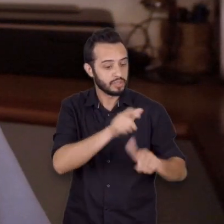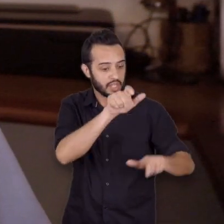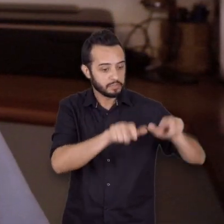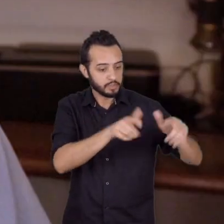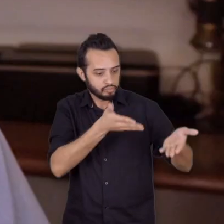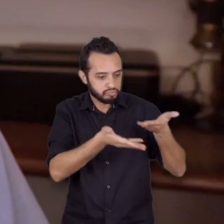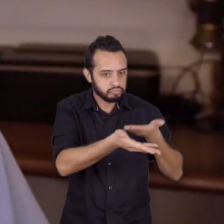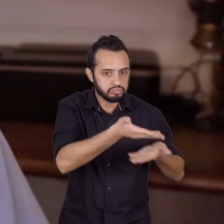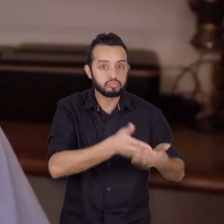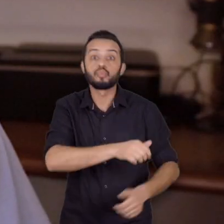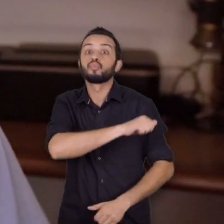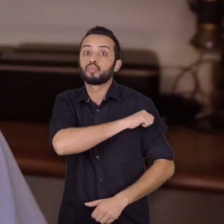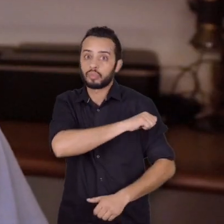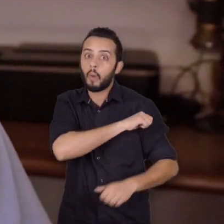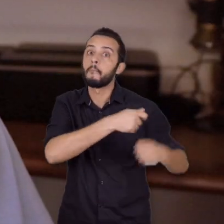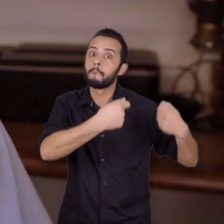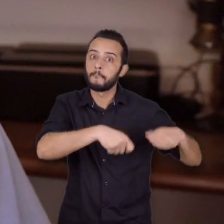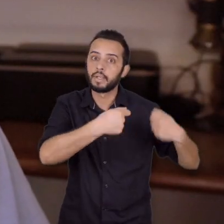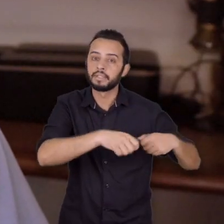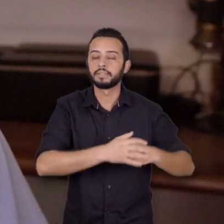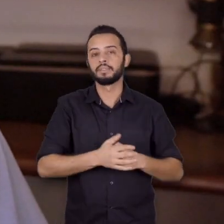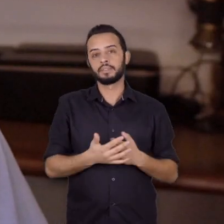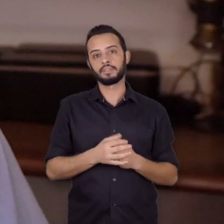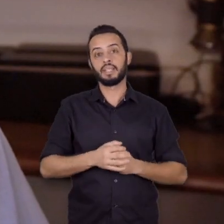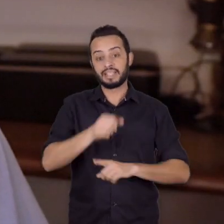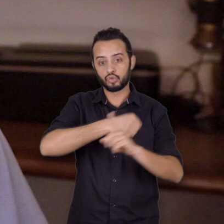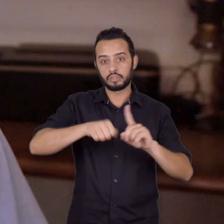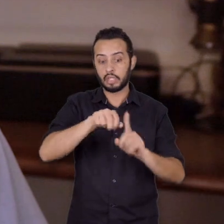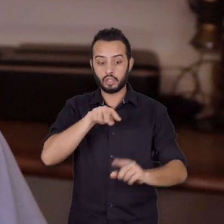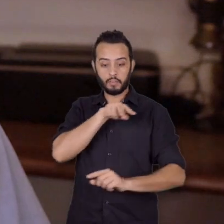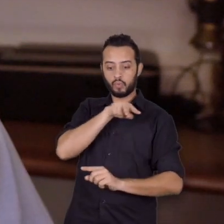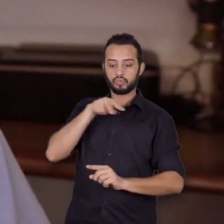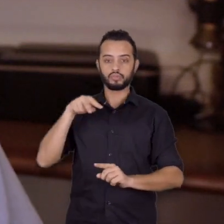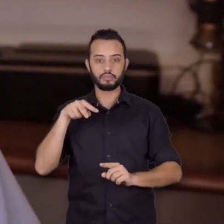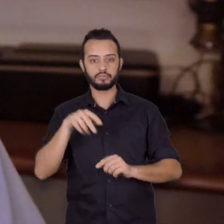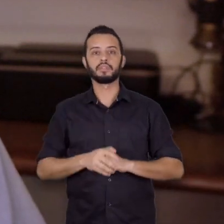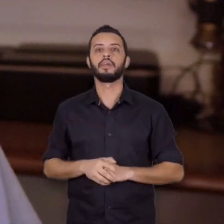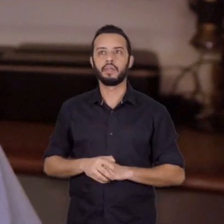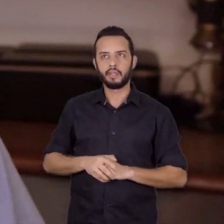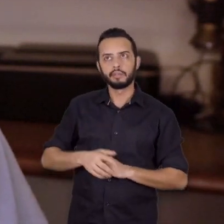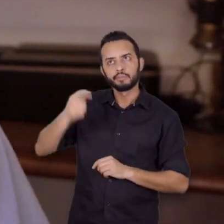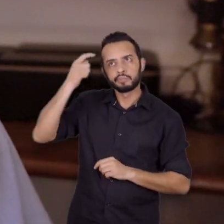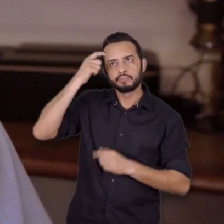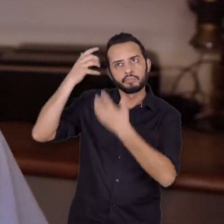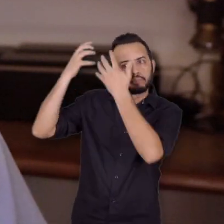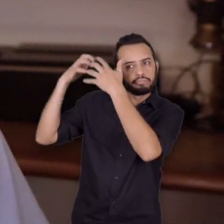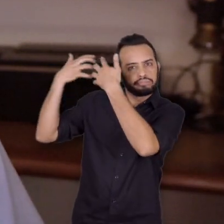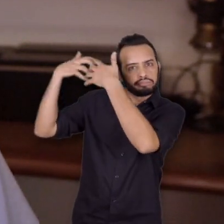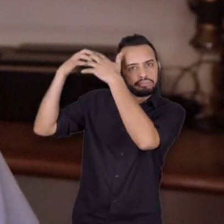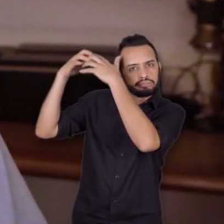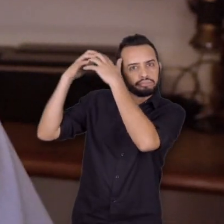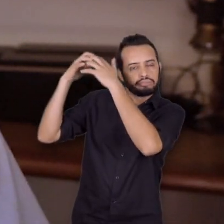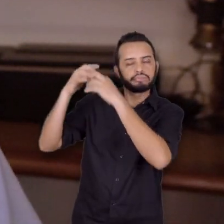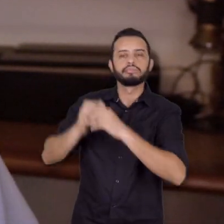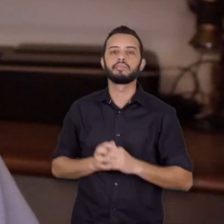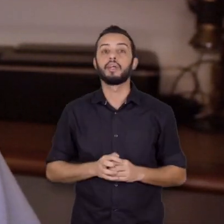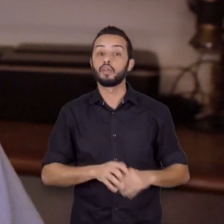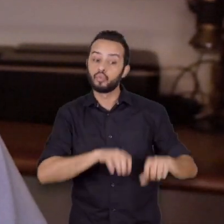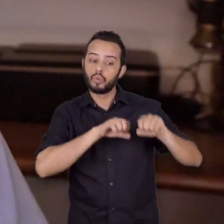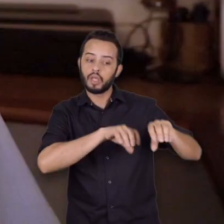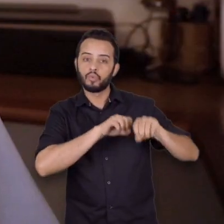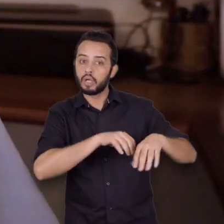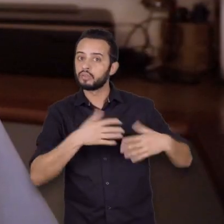das pessoas, dos alunos, quer do ponto de vista social, quer do ponto de vista cognitivo, quer ponto de